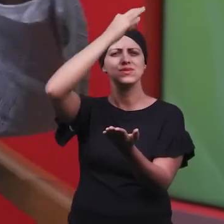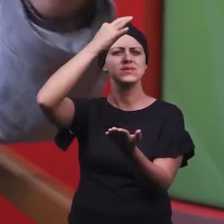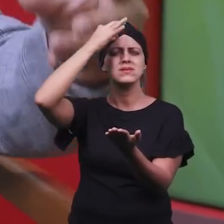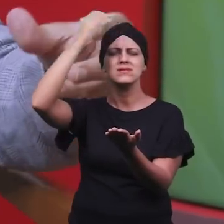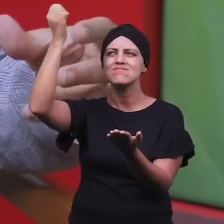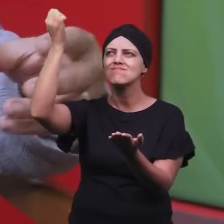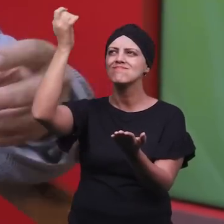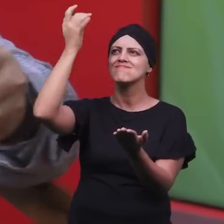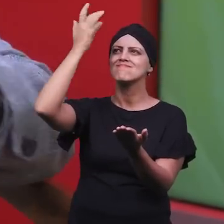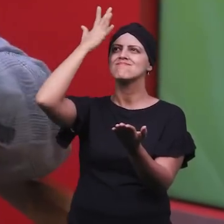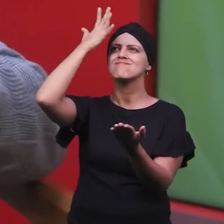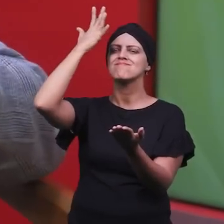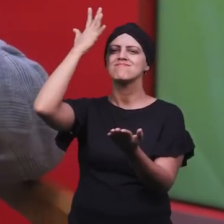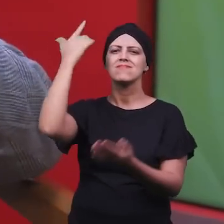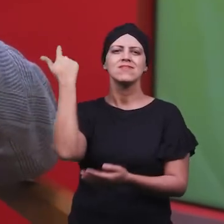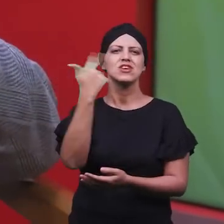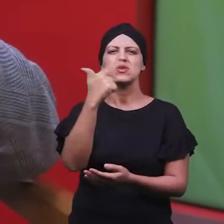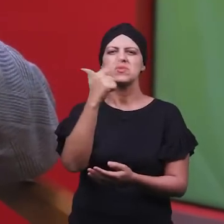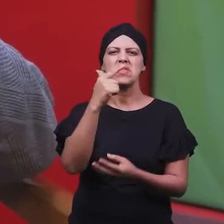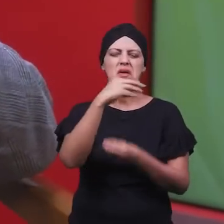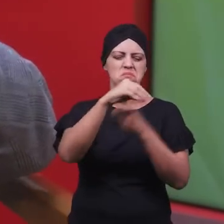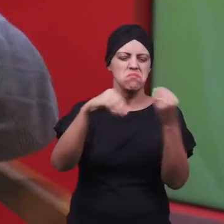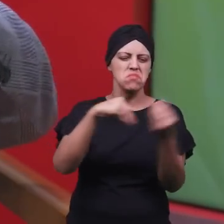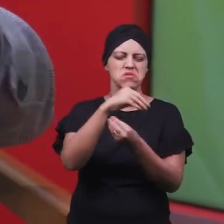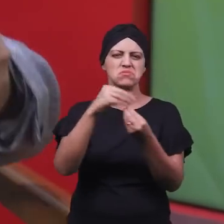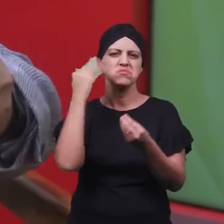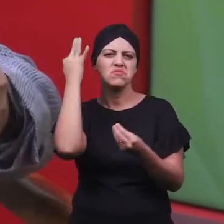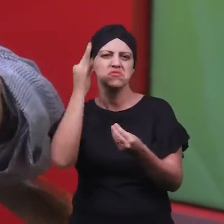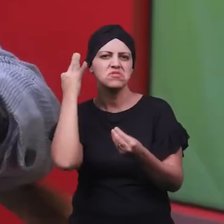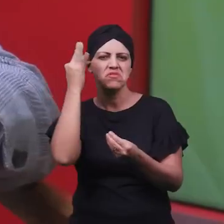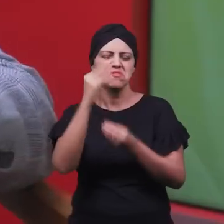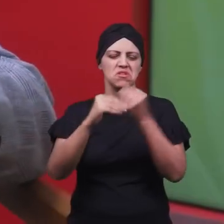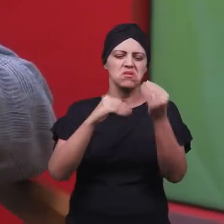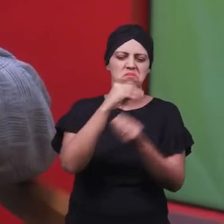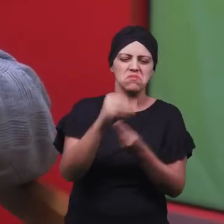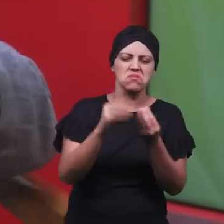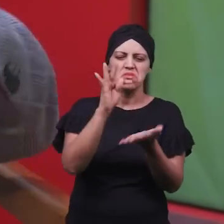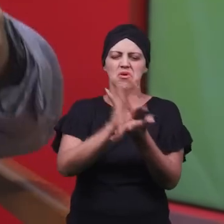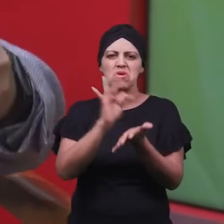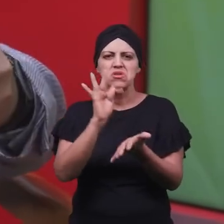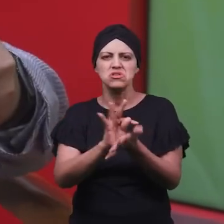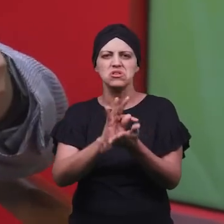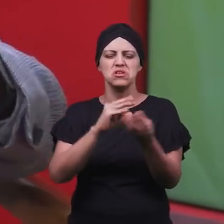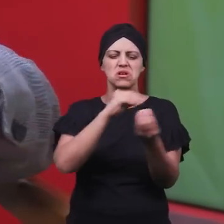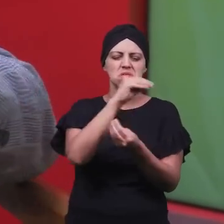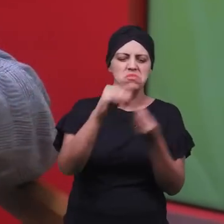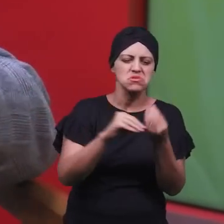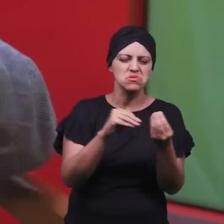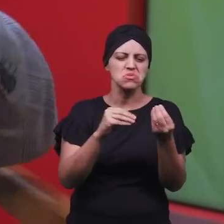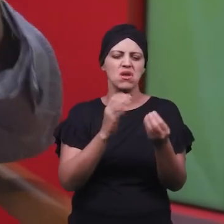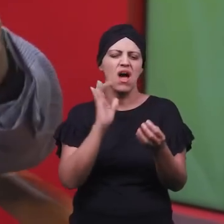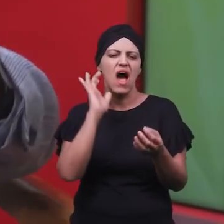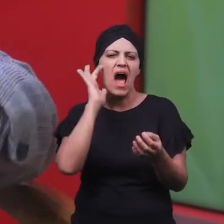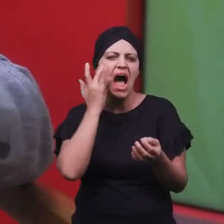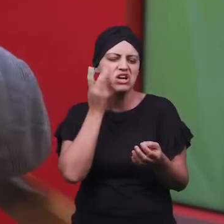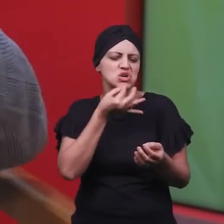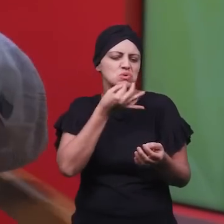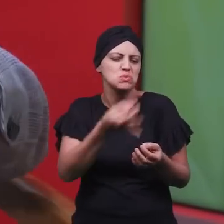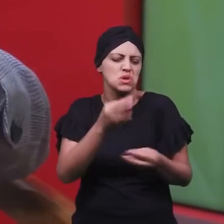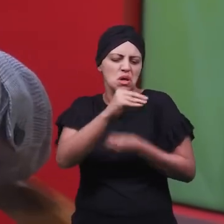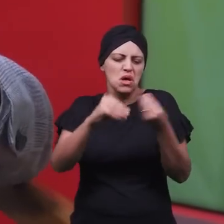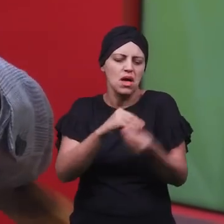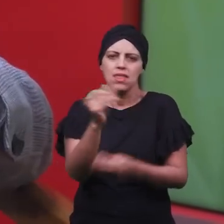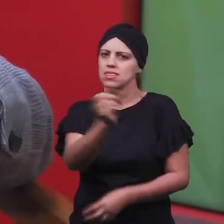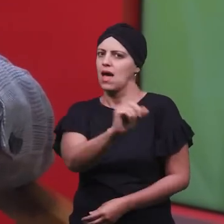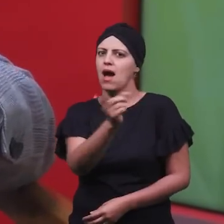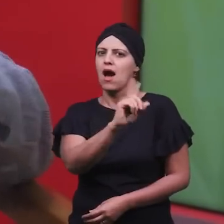pelo Espírito Santo, a palavra sem filosofia, sem teologia, sem razão, sem